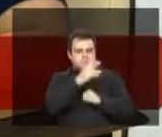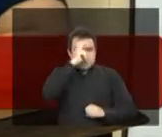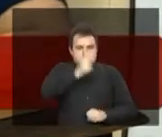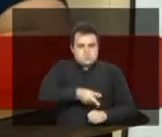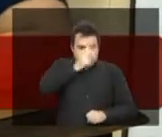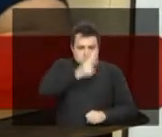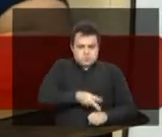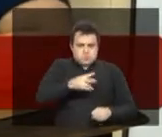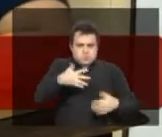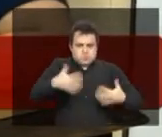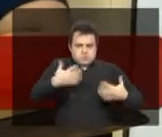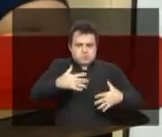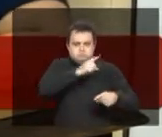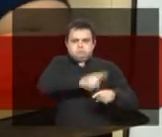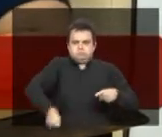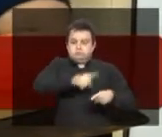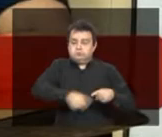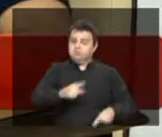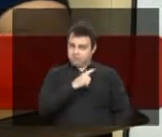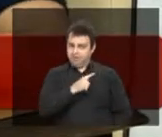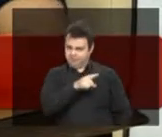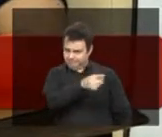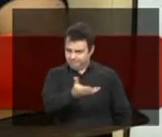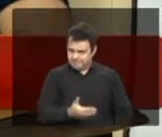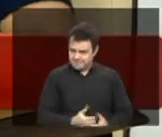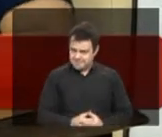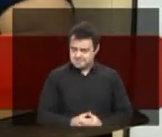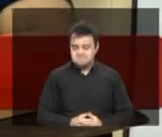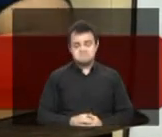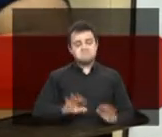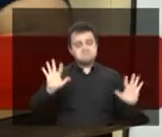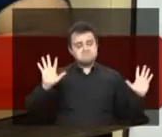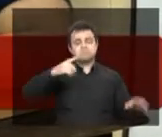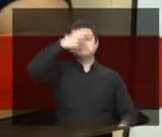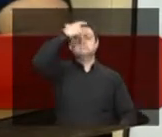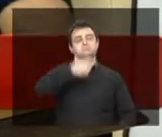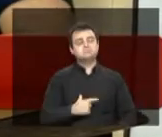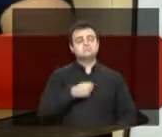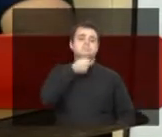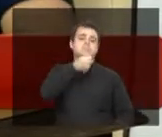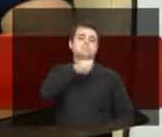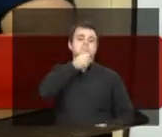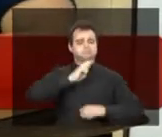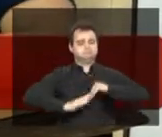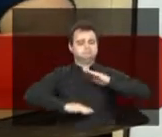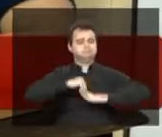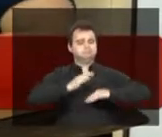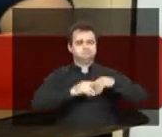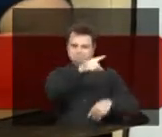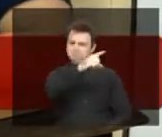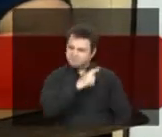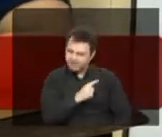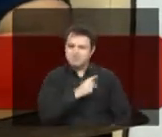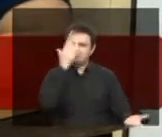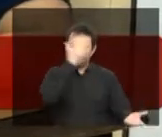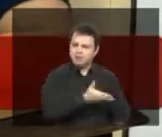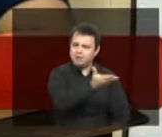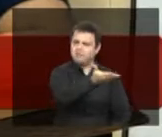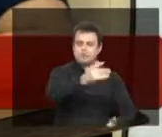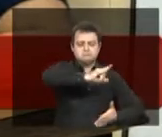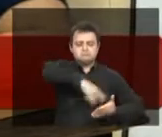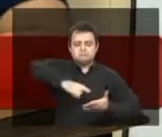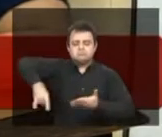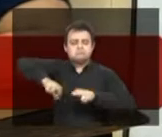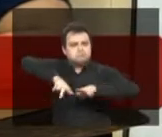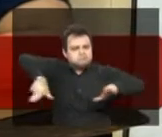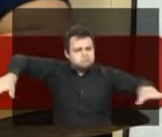e restritivas aí dessa pandemia. Ao meu ver, como profissional também da comunicação, sim, e com todos os documentos